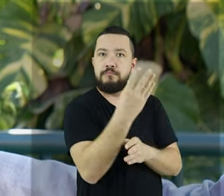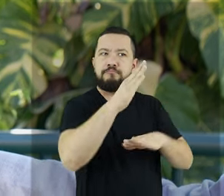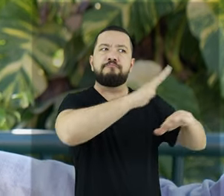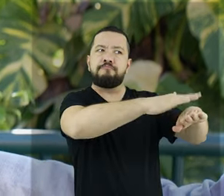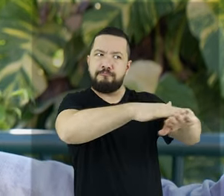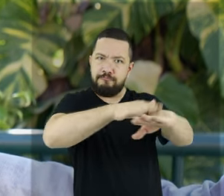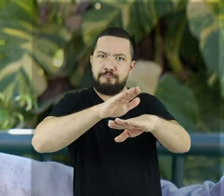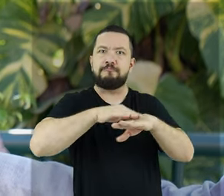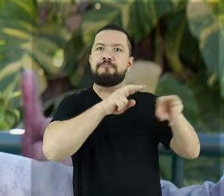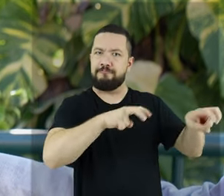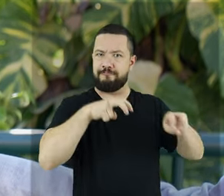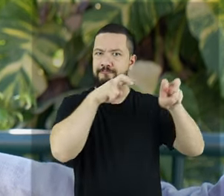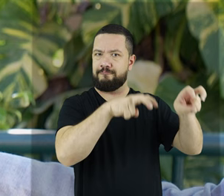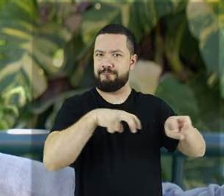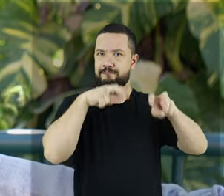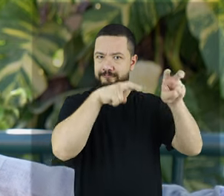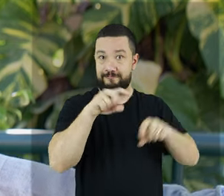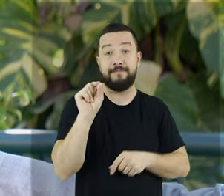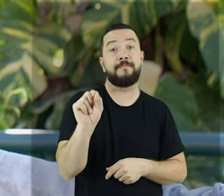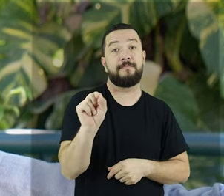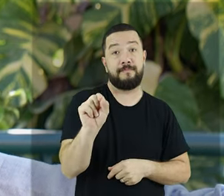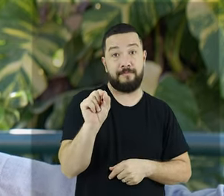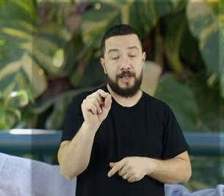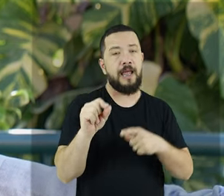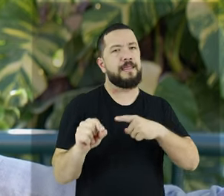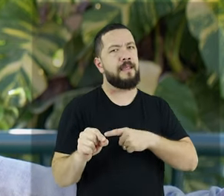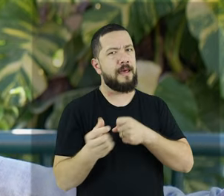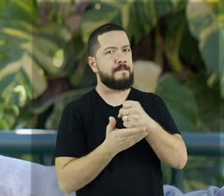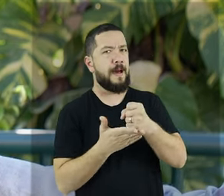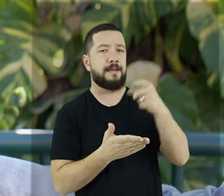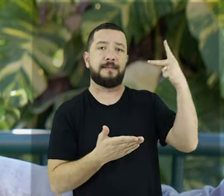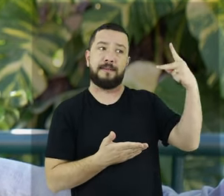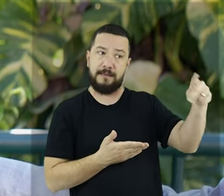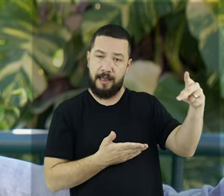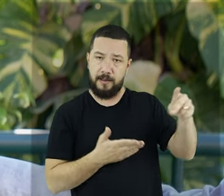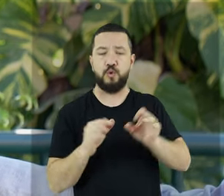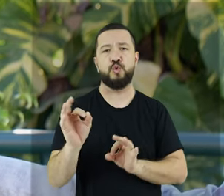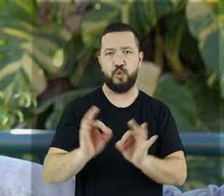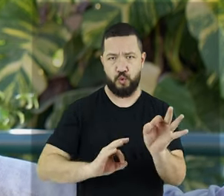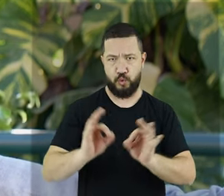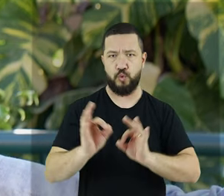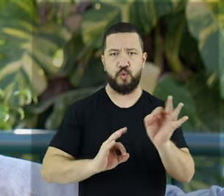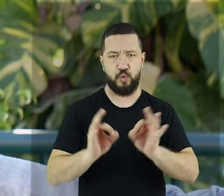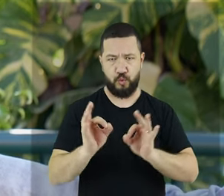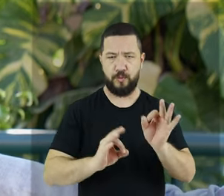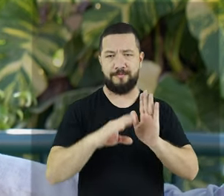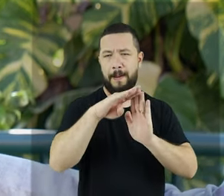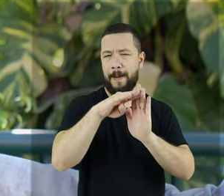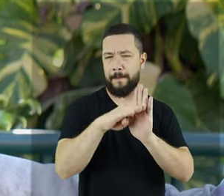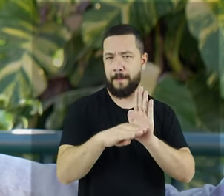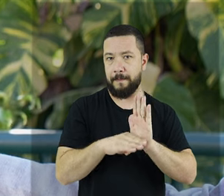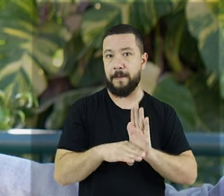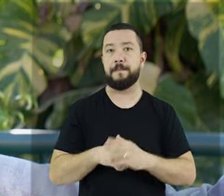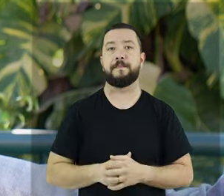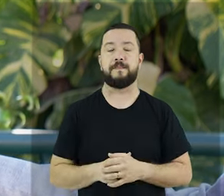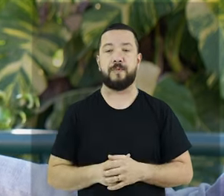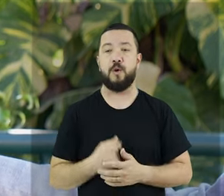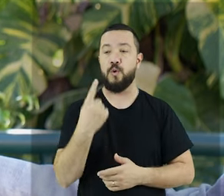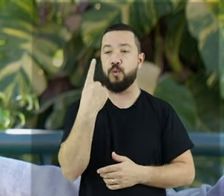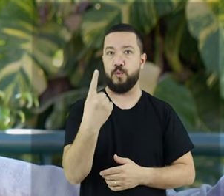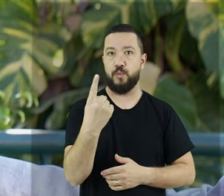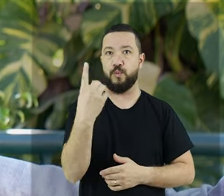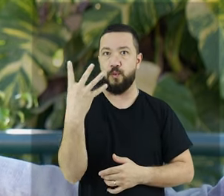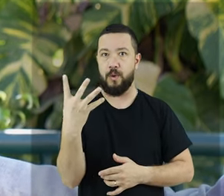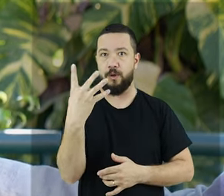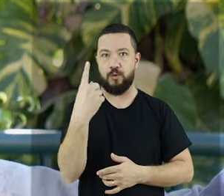trabalhadores rurais, elaborando mais que a base que foi estabelecida com a Convenção 11. E essa